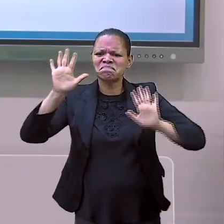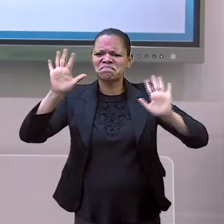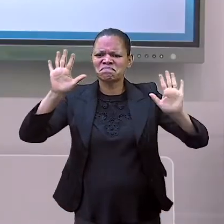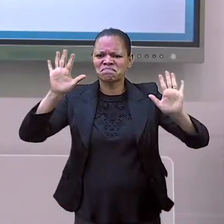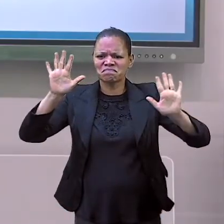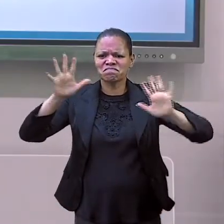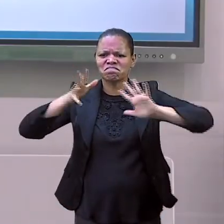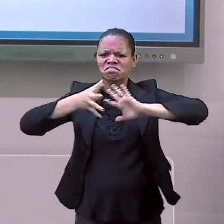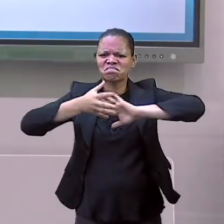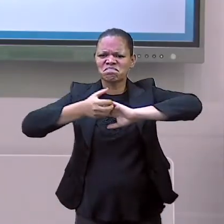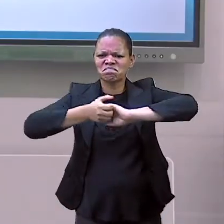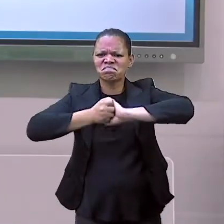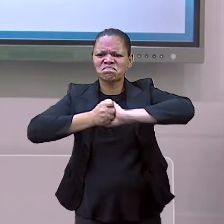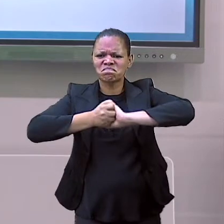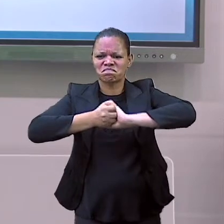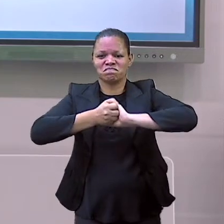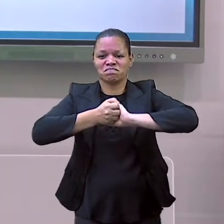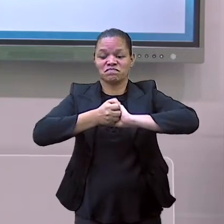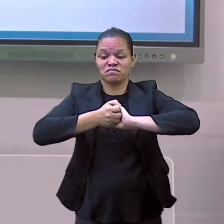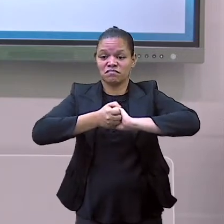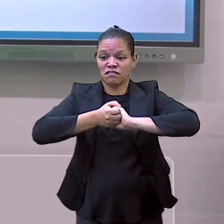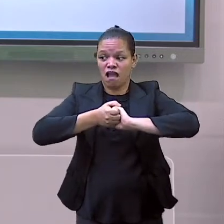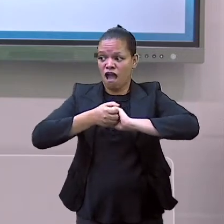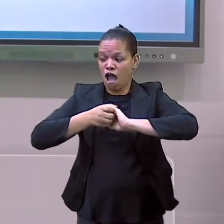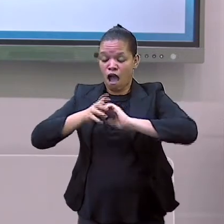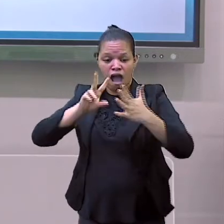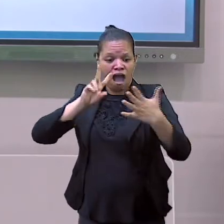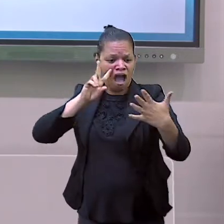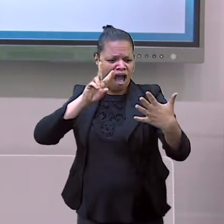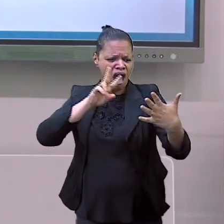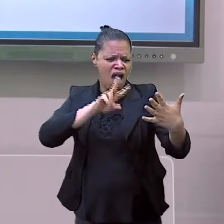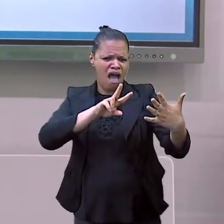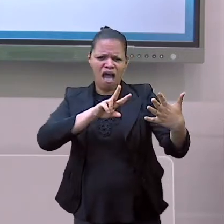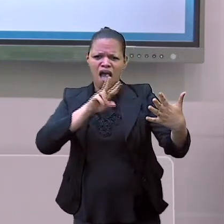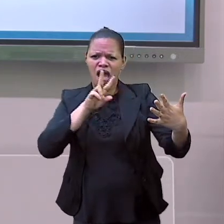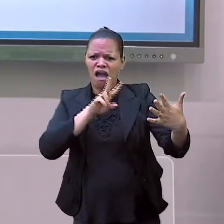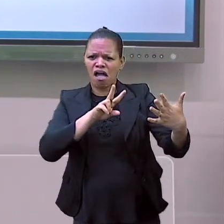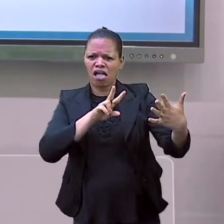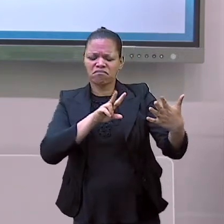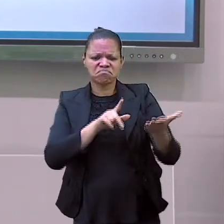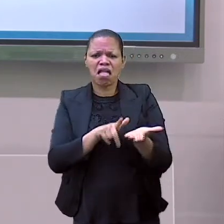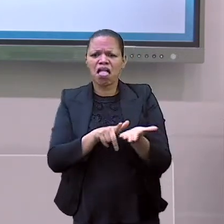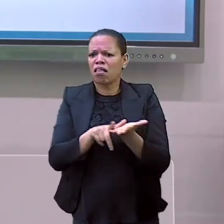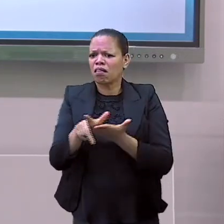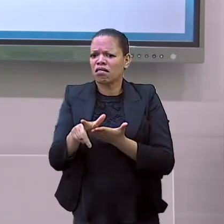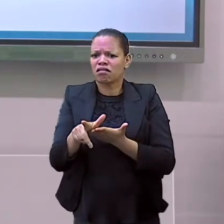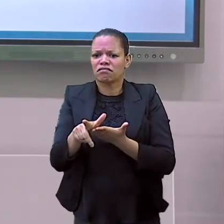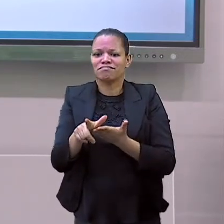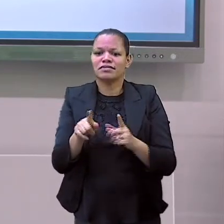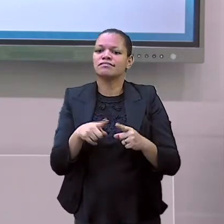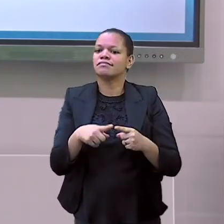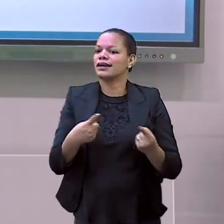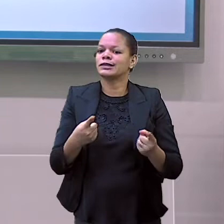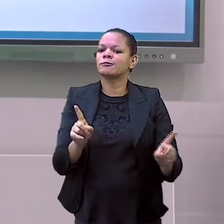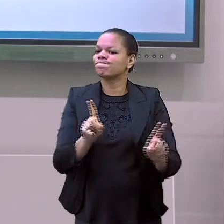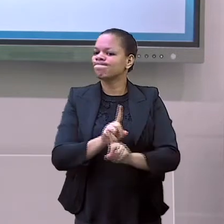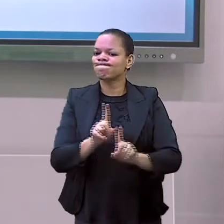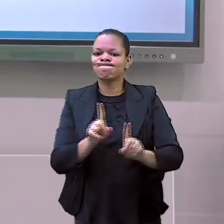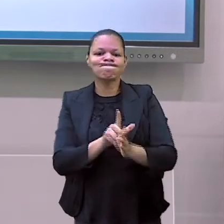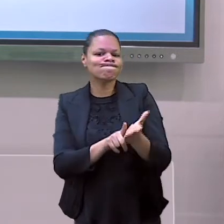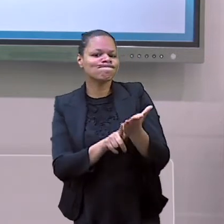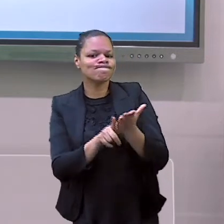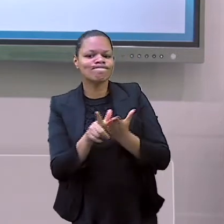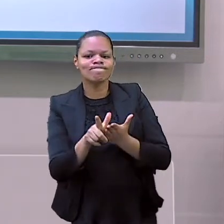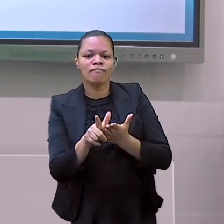tem? Por mais que a gente olha e vê que ela está limpa, ela não está totalmente limpa. Por quê?